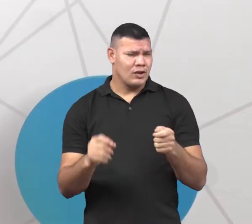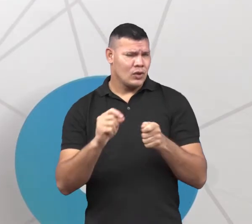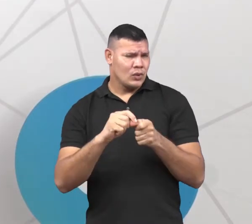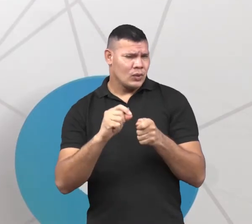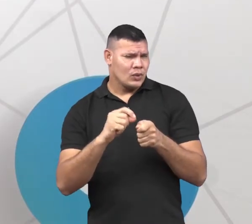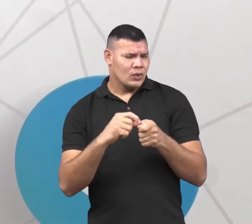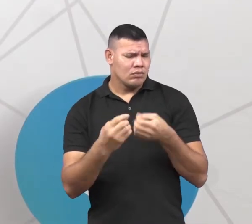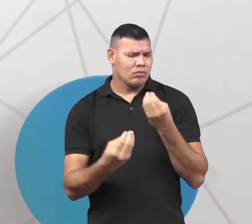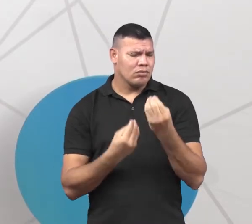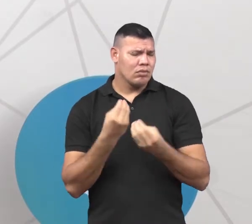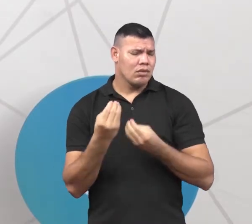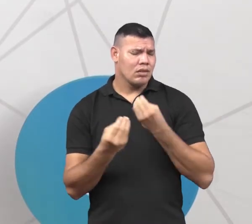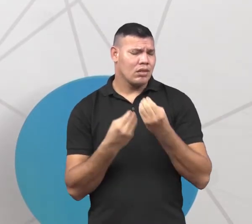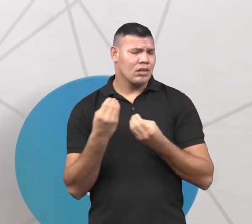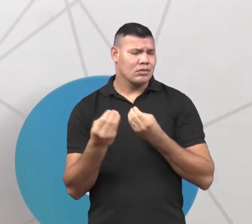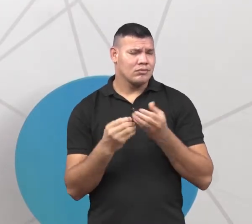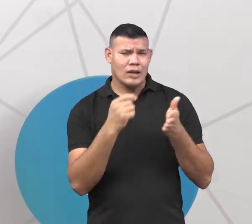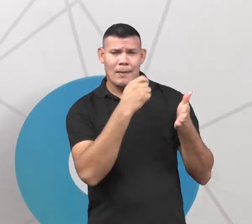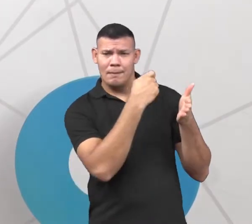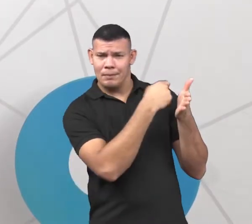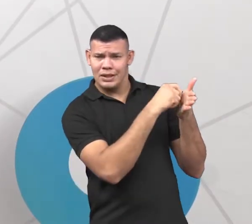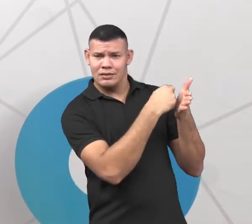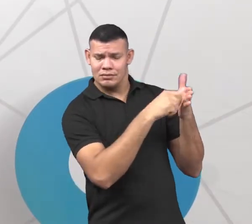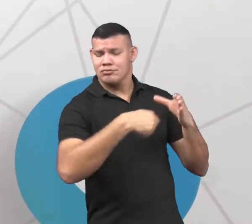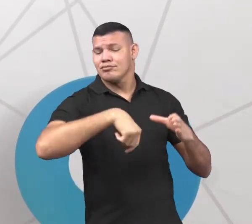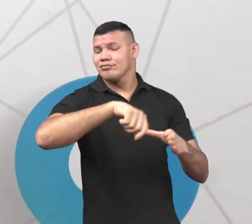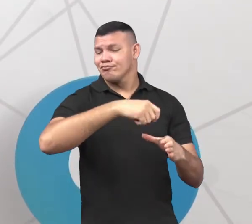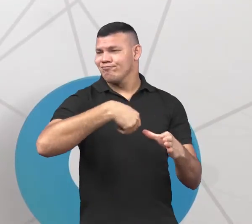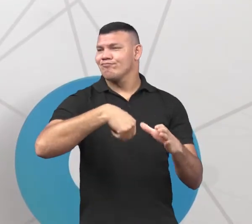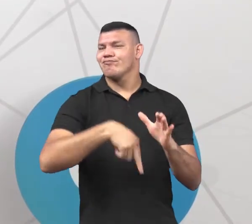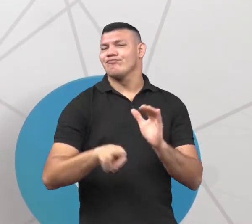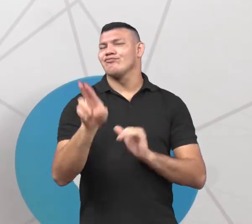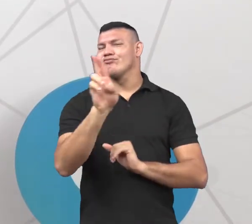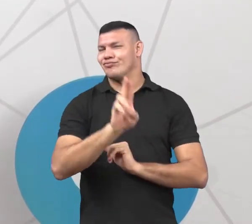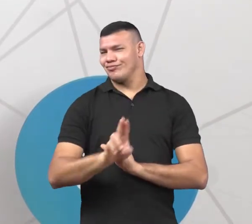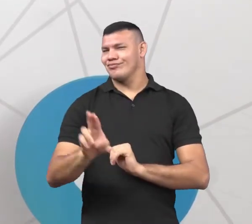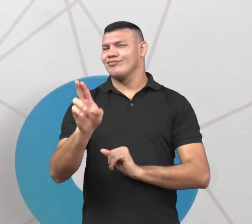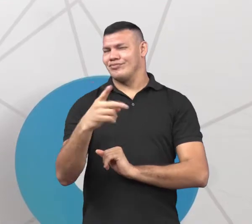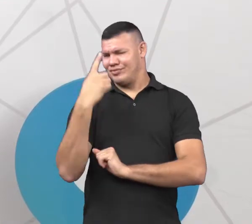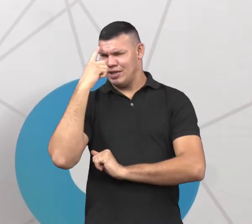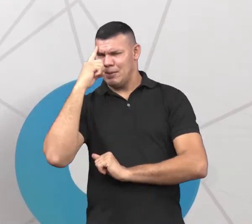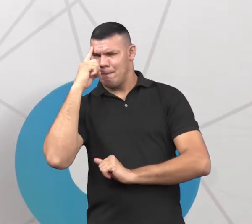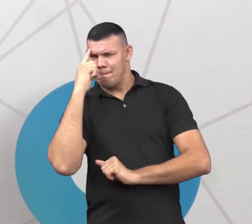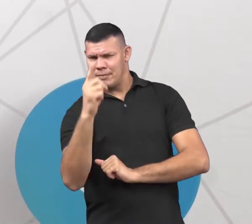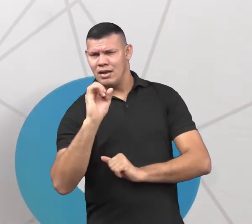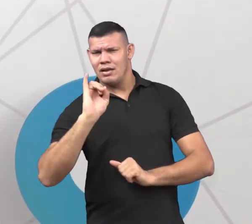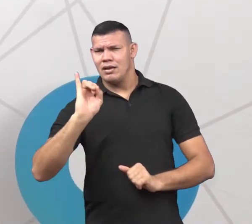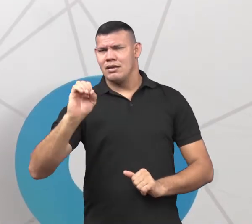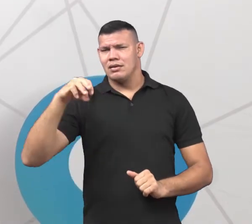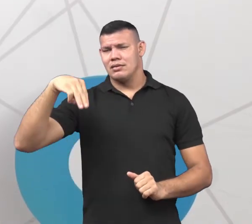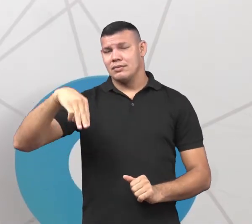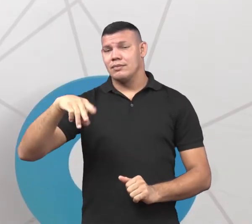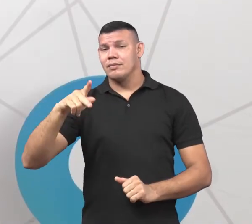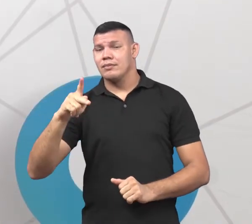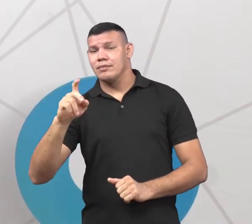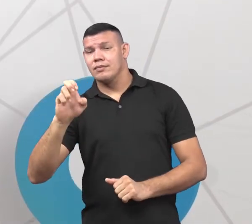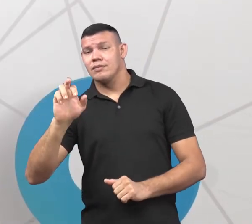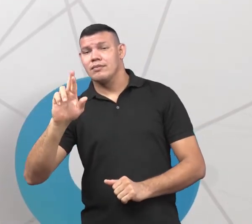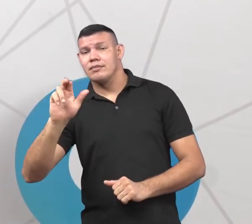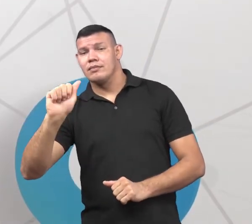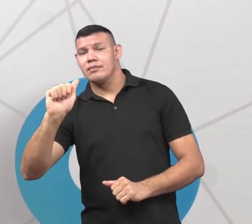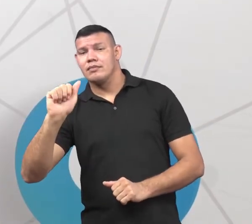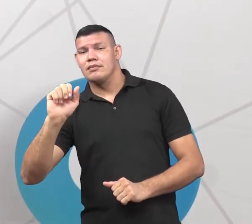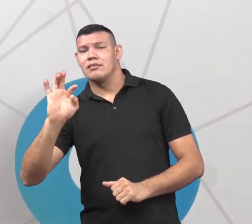preparo das receitas em espanhol, também se utiliza o modo imperativo afirmativo.